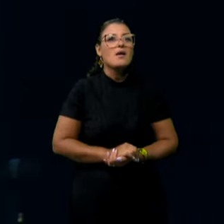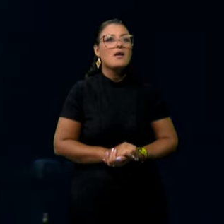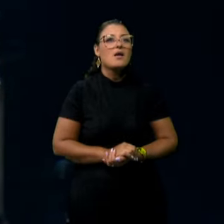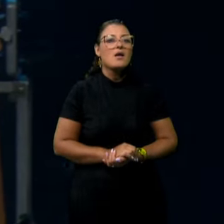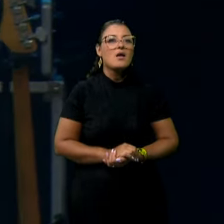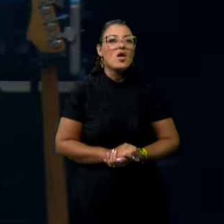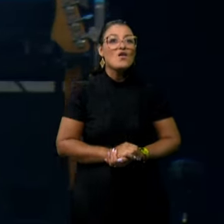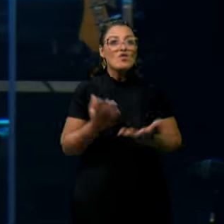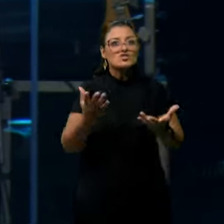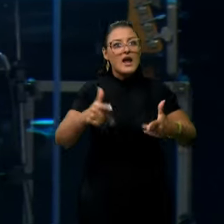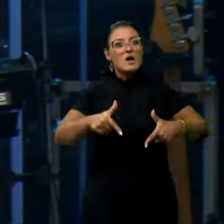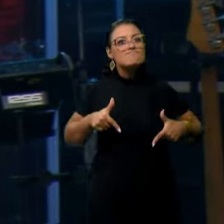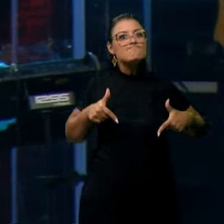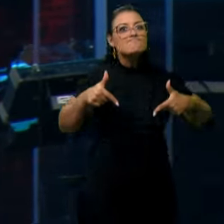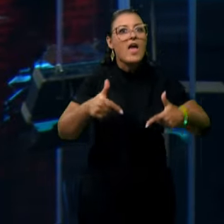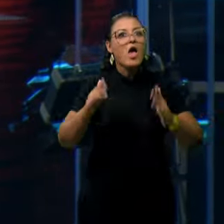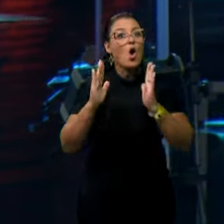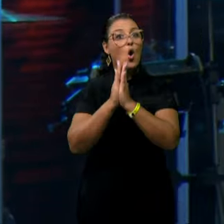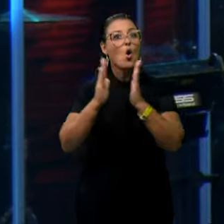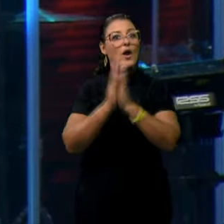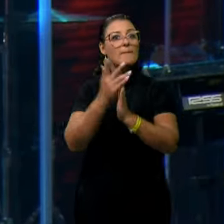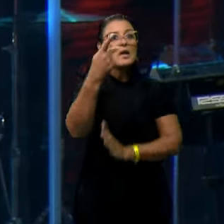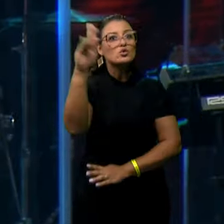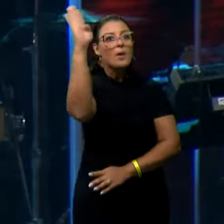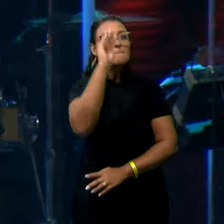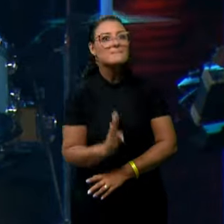você está disposto a clamar por esse país